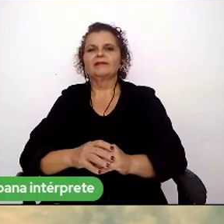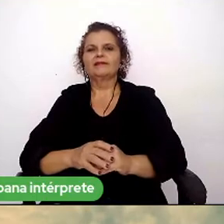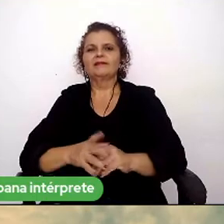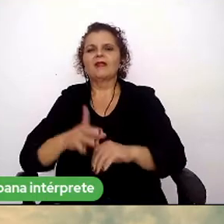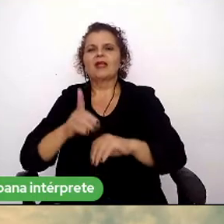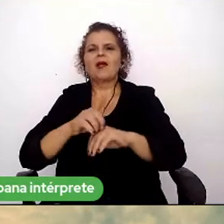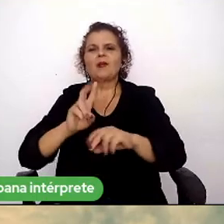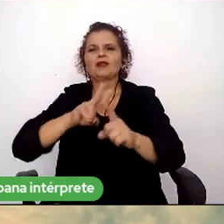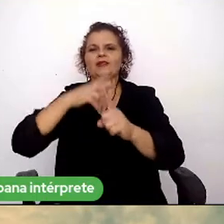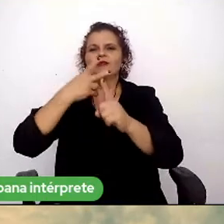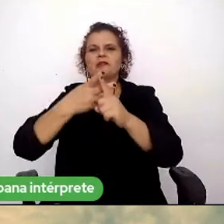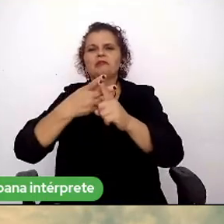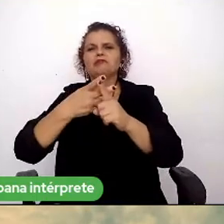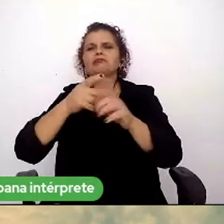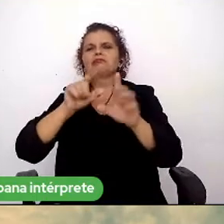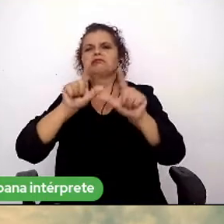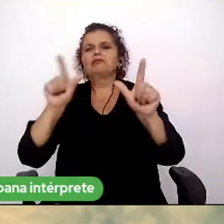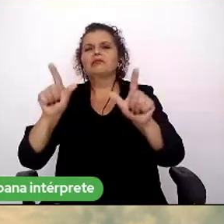sim.